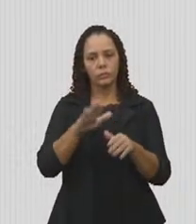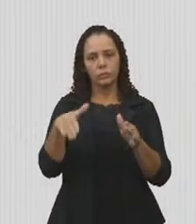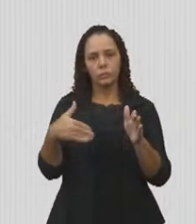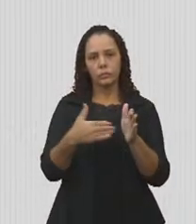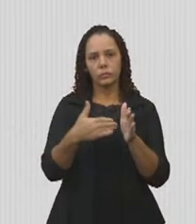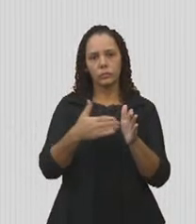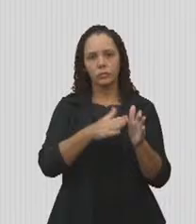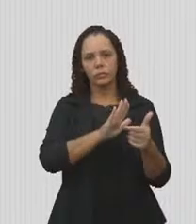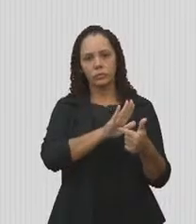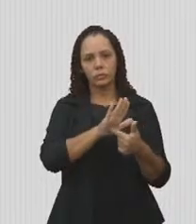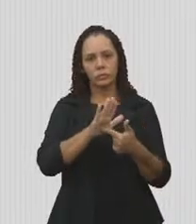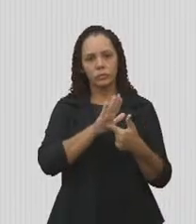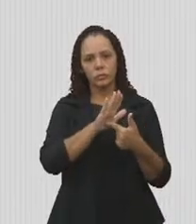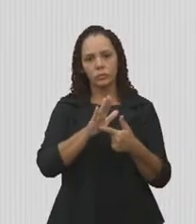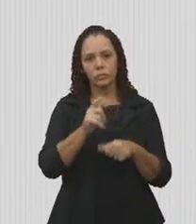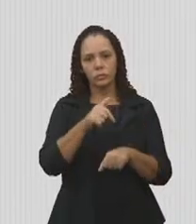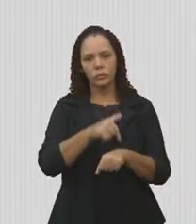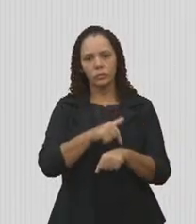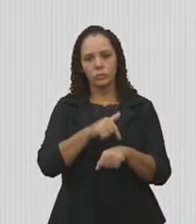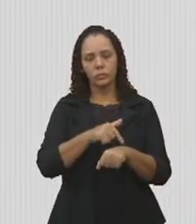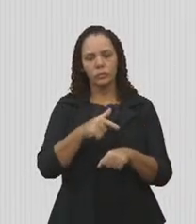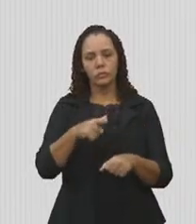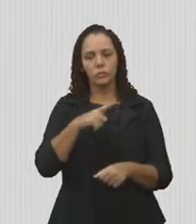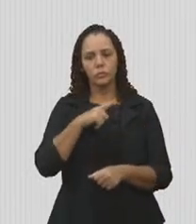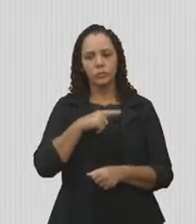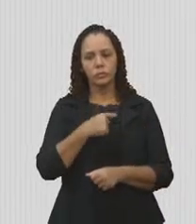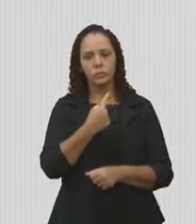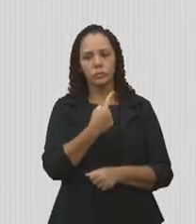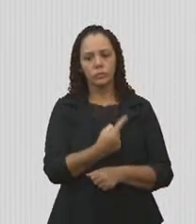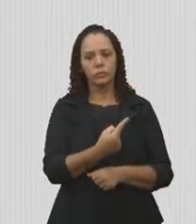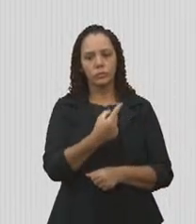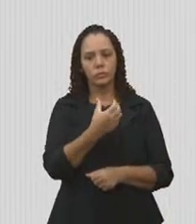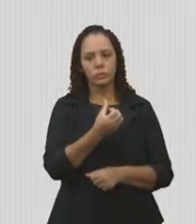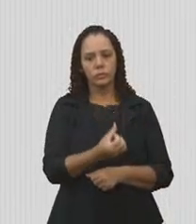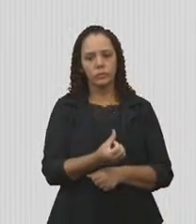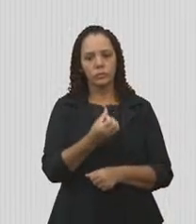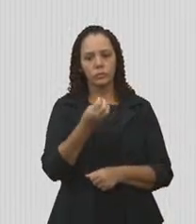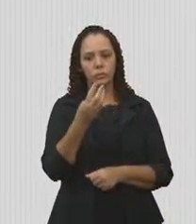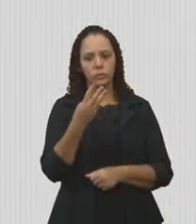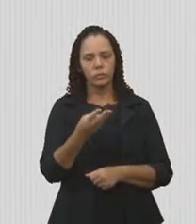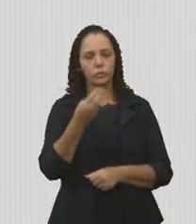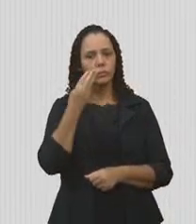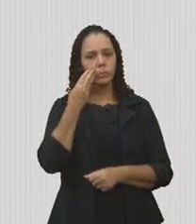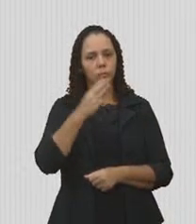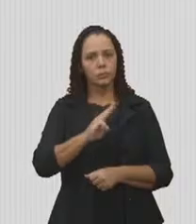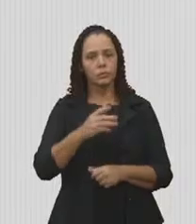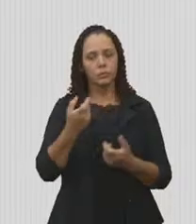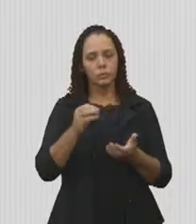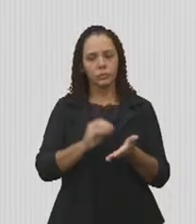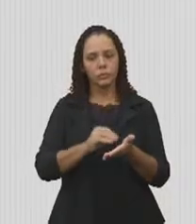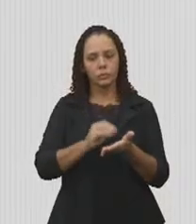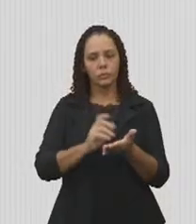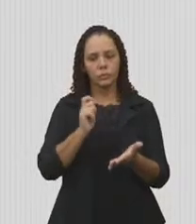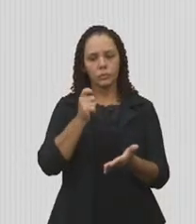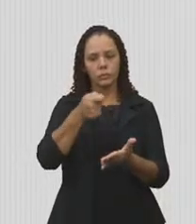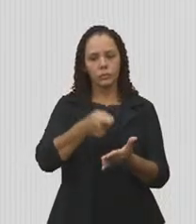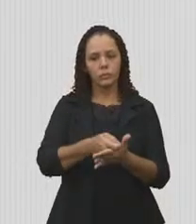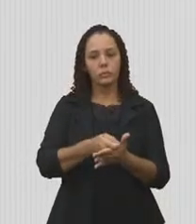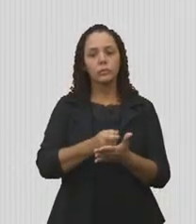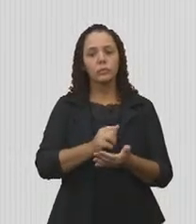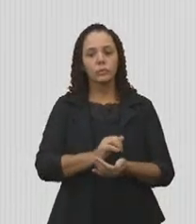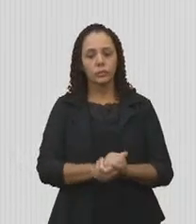última apresentação. Naquele momento a gente tinha em torno de 163 milhões de reais a pagar, considerando processados